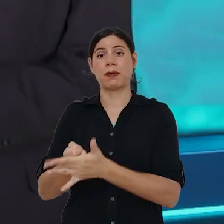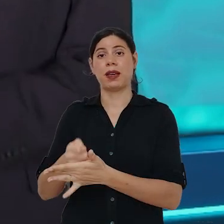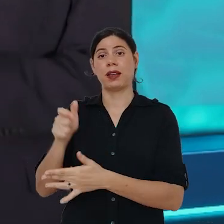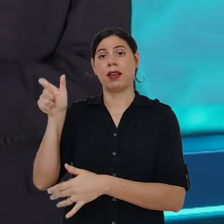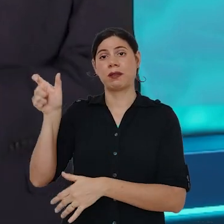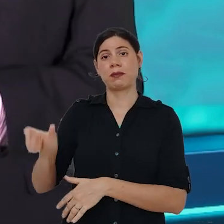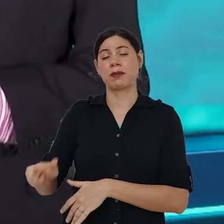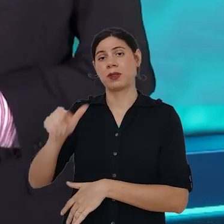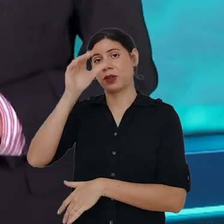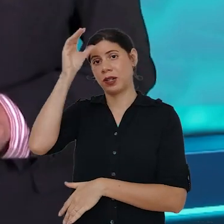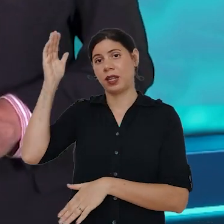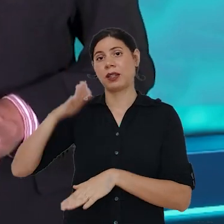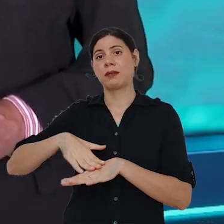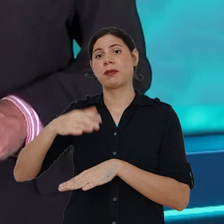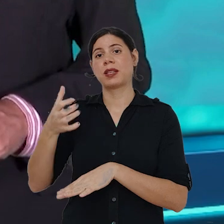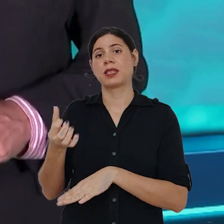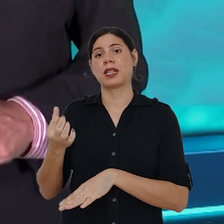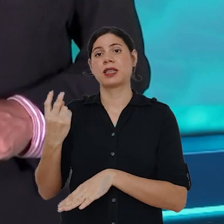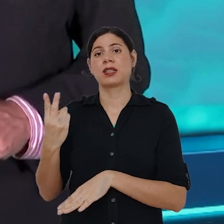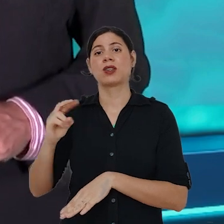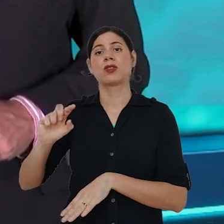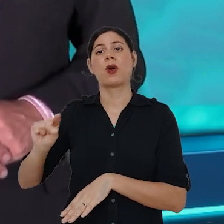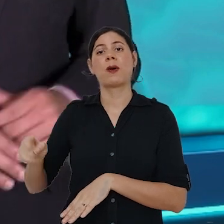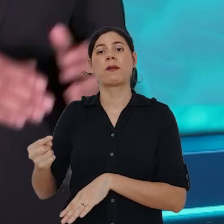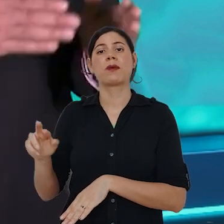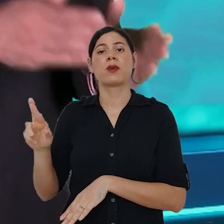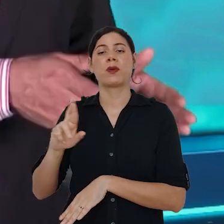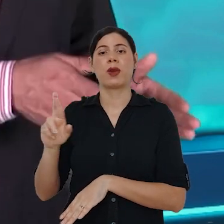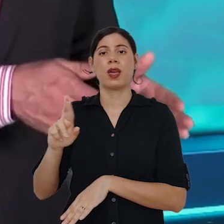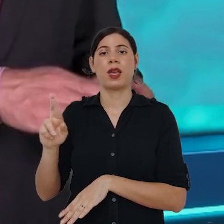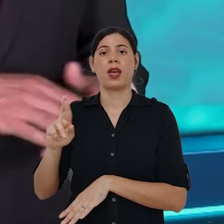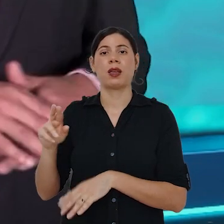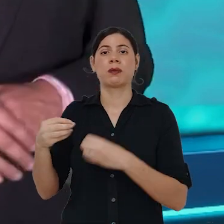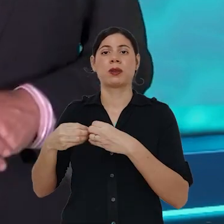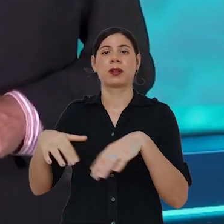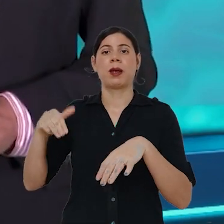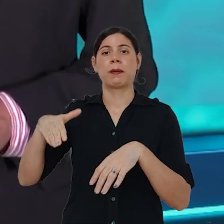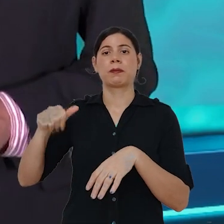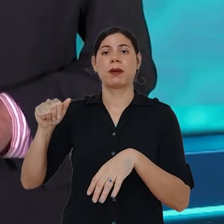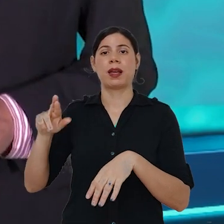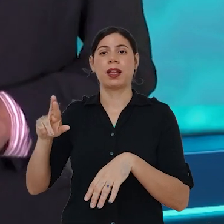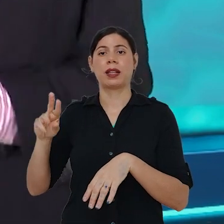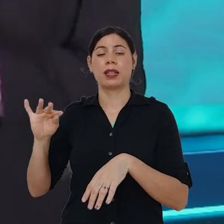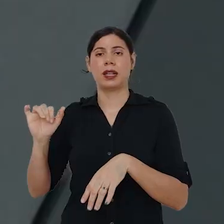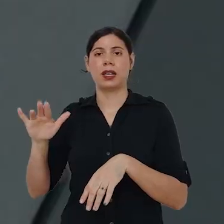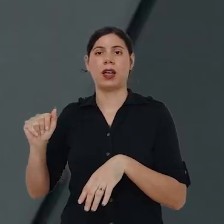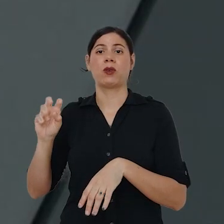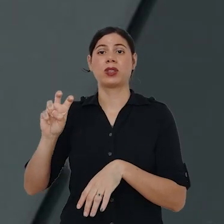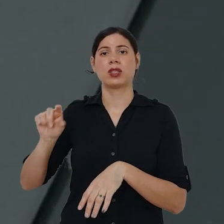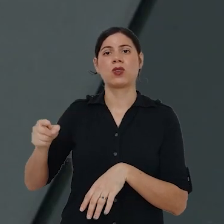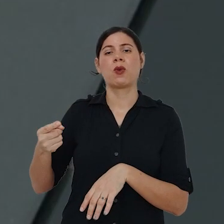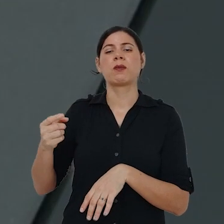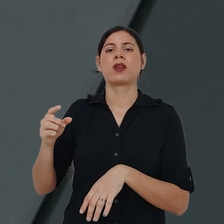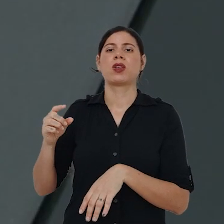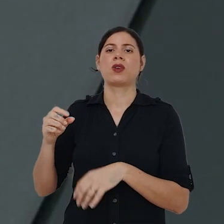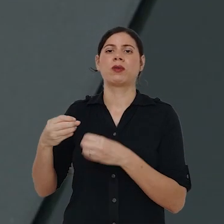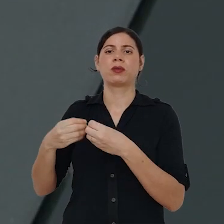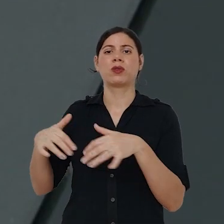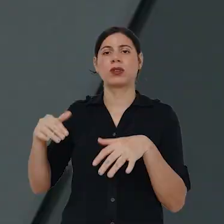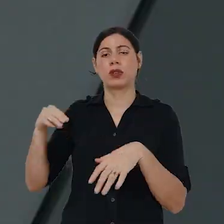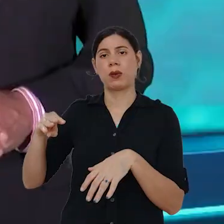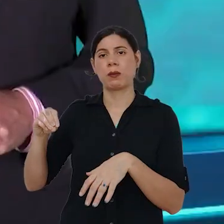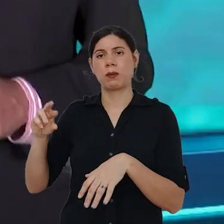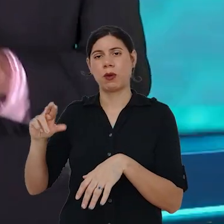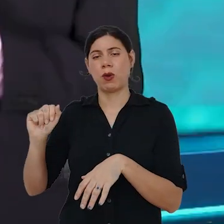de R$ 62 mil por danos materiais e R$ 5 mil por danos morais, devido a